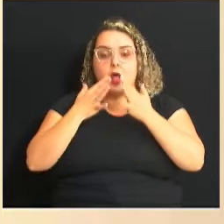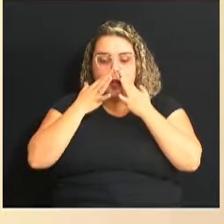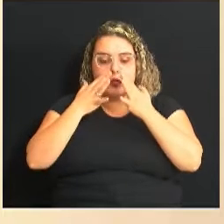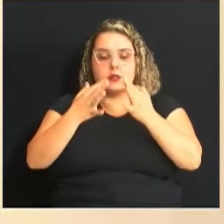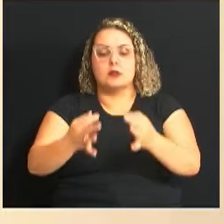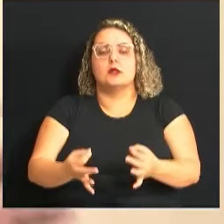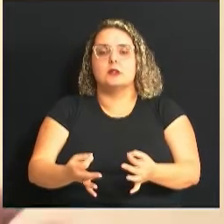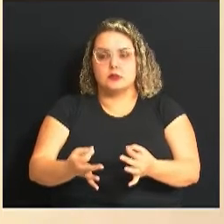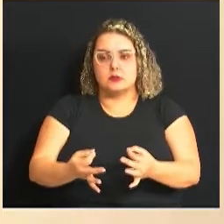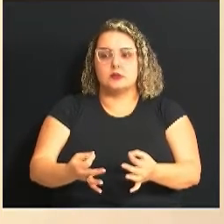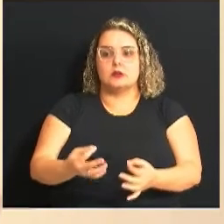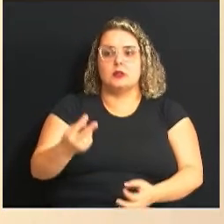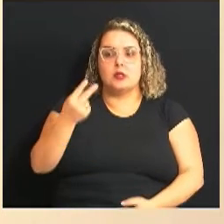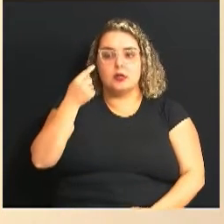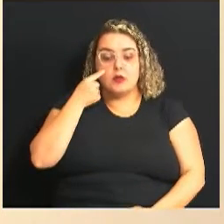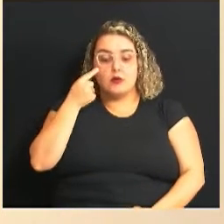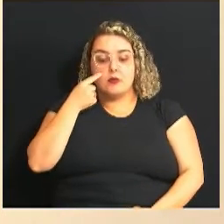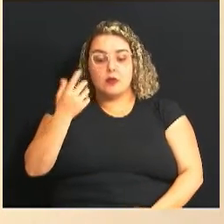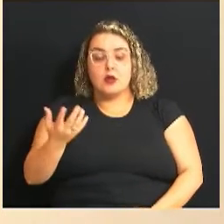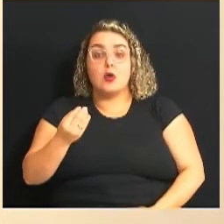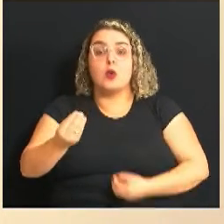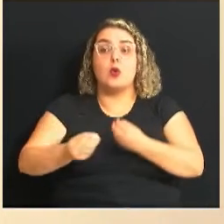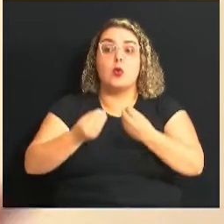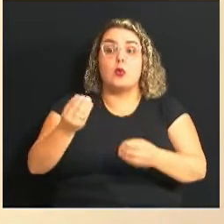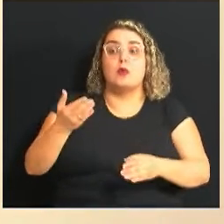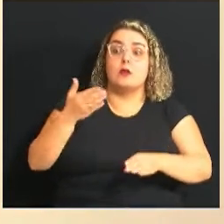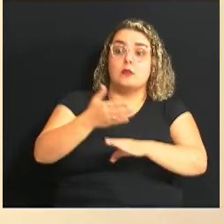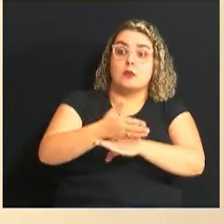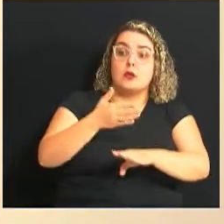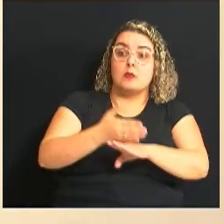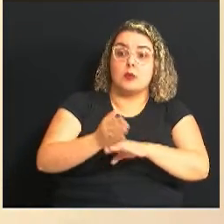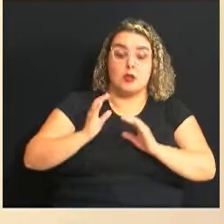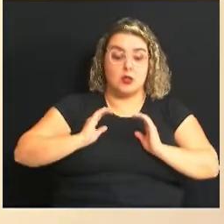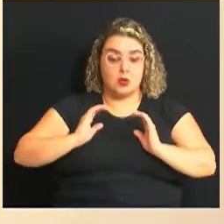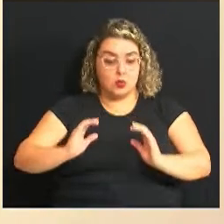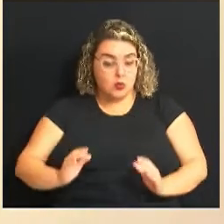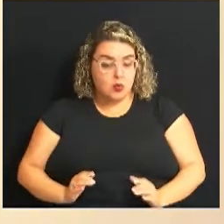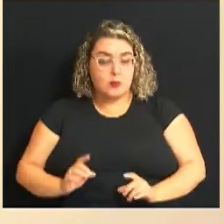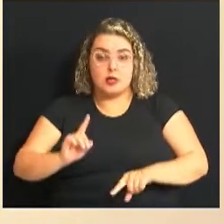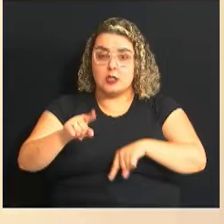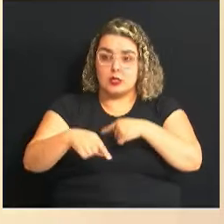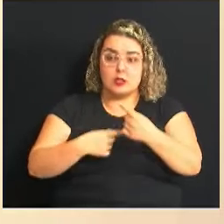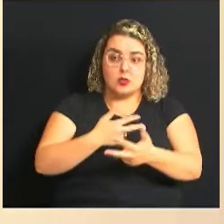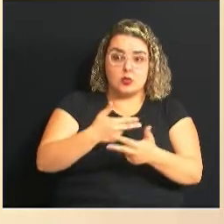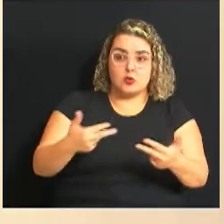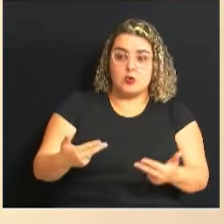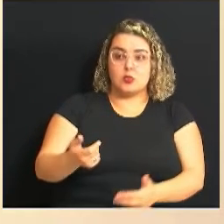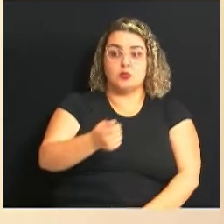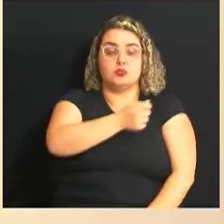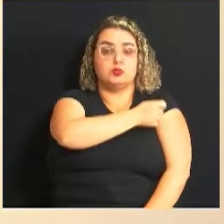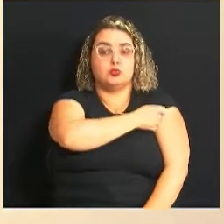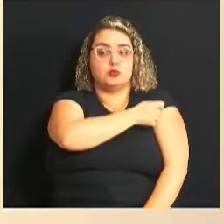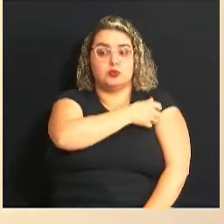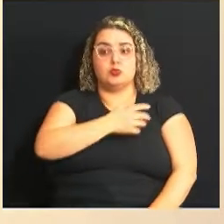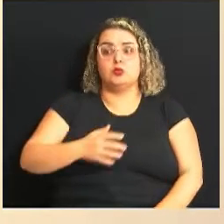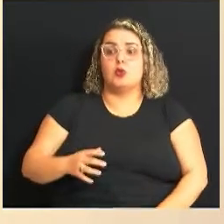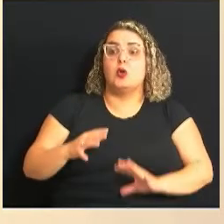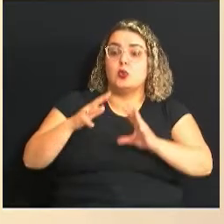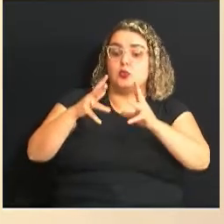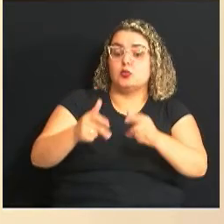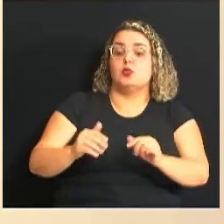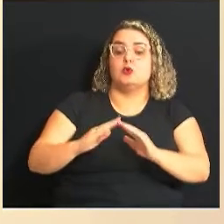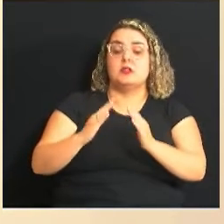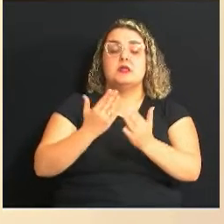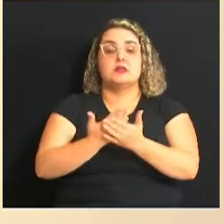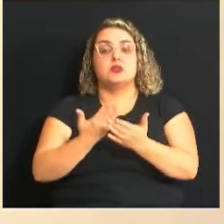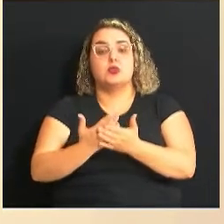de olhar como é que está a frequência, o comportamento dos alunos. Praticamente todas as escolas